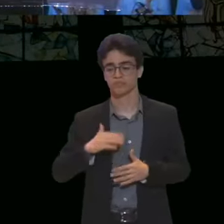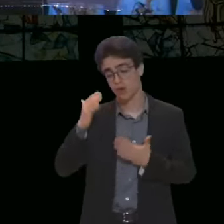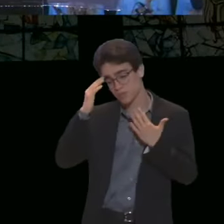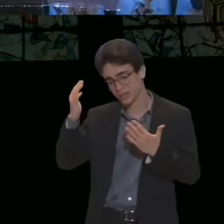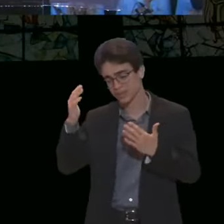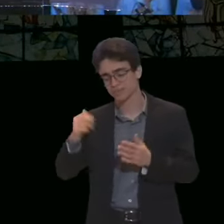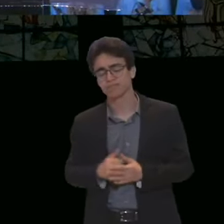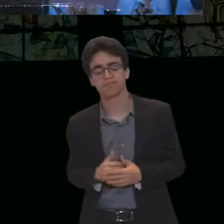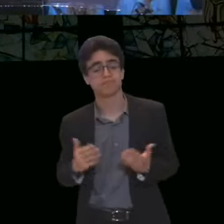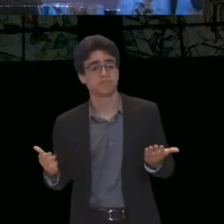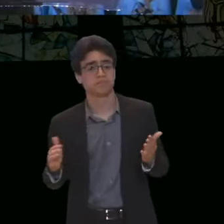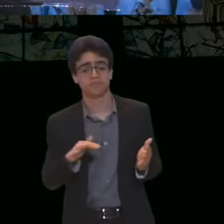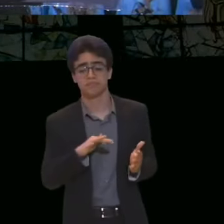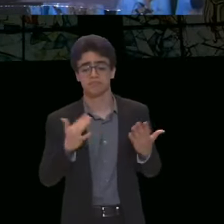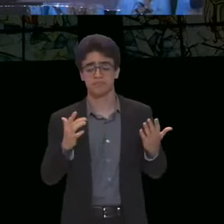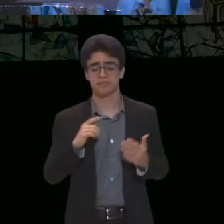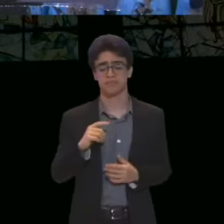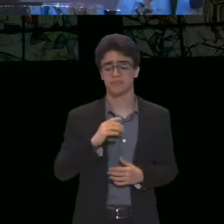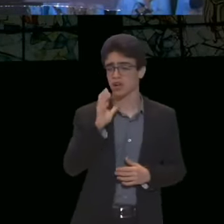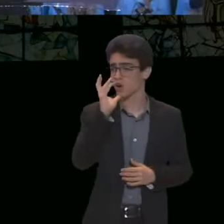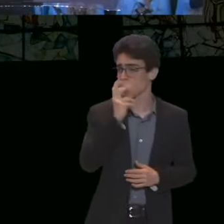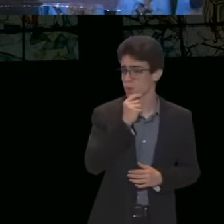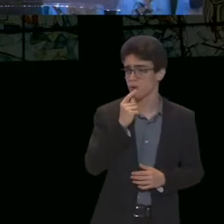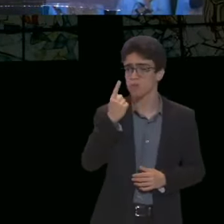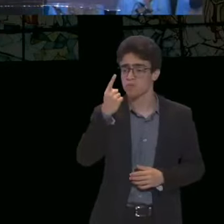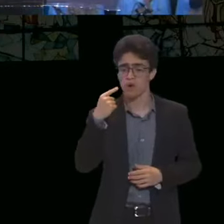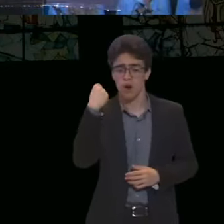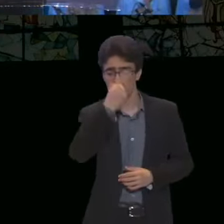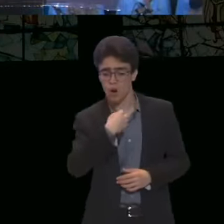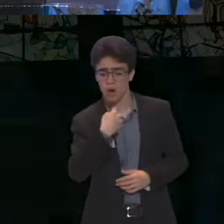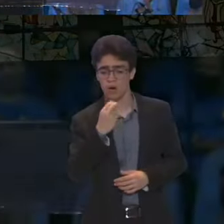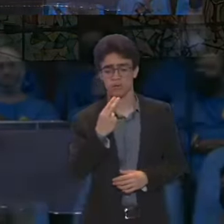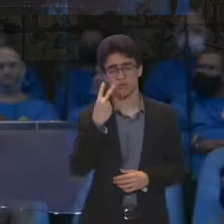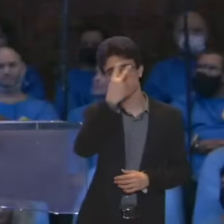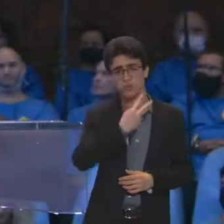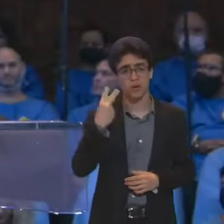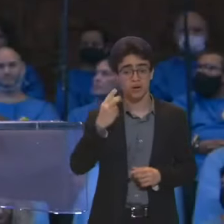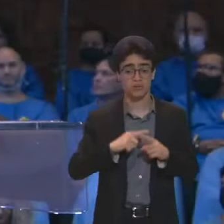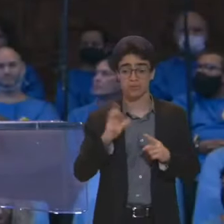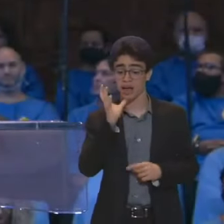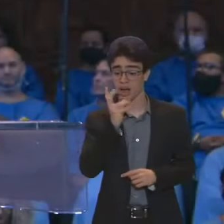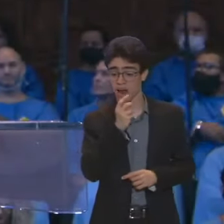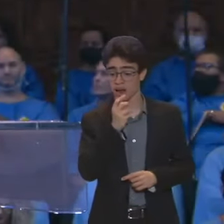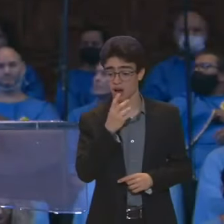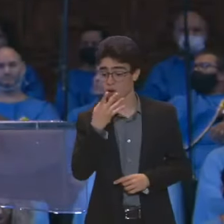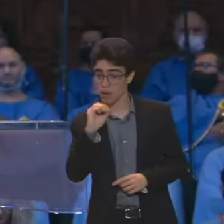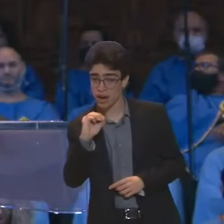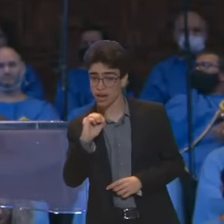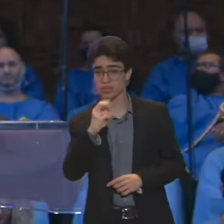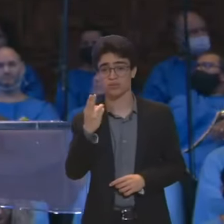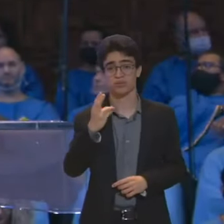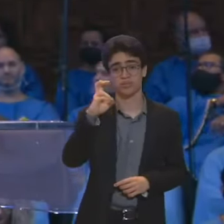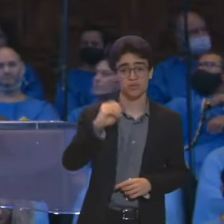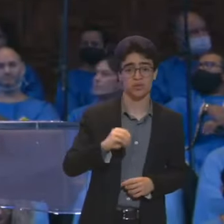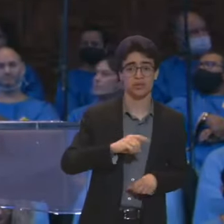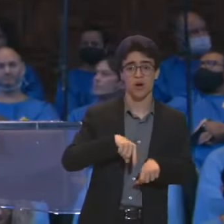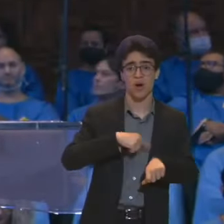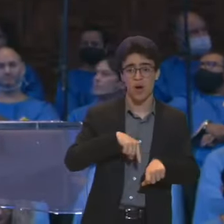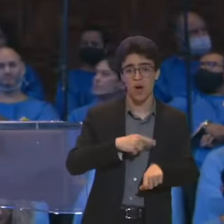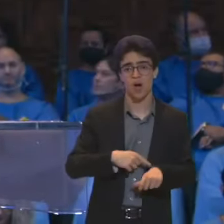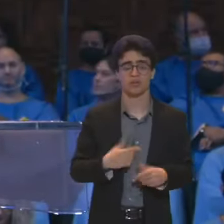O que levaria uma hora ou duas horas, leva 40, 50 horas para chegar na fronteira. Então